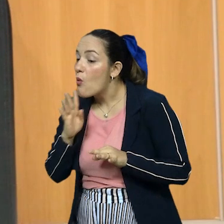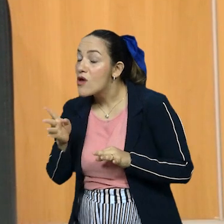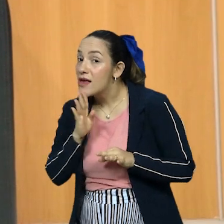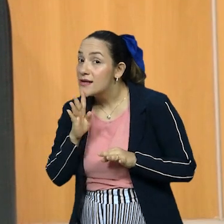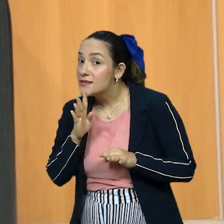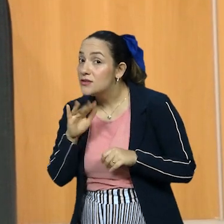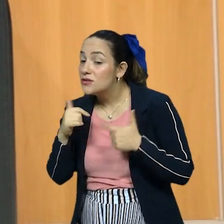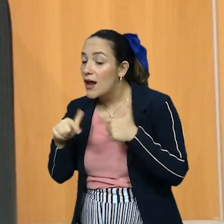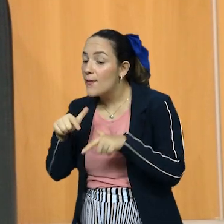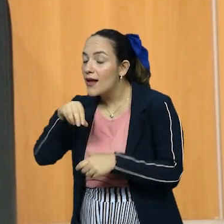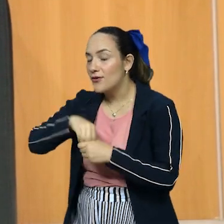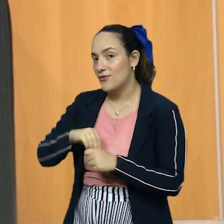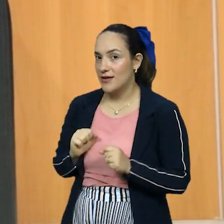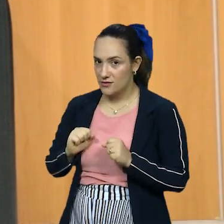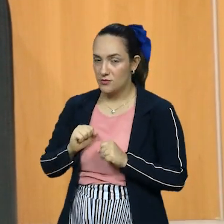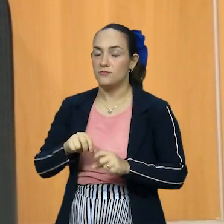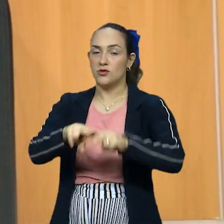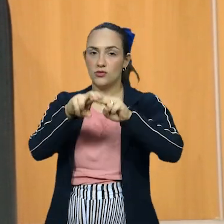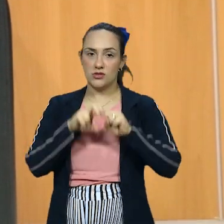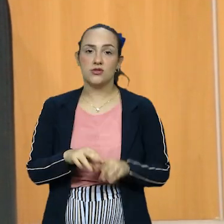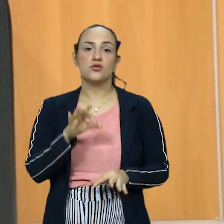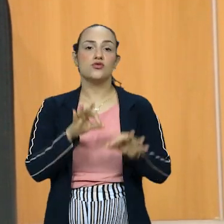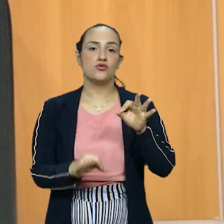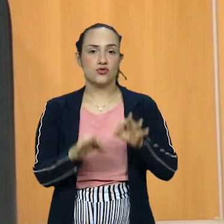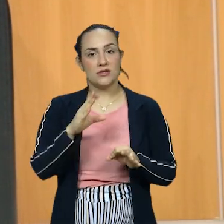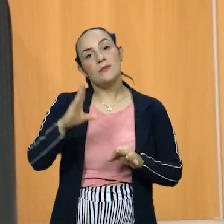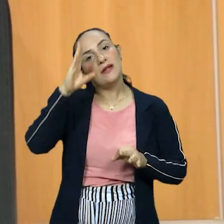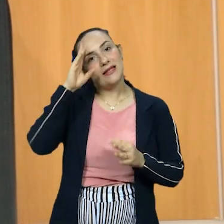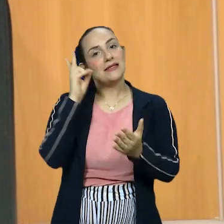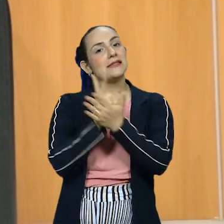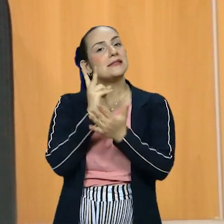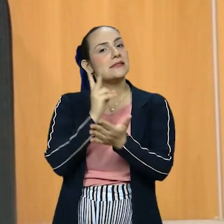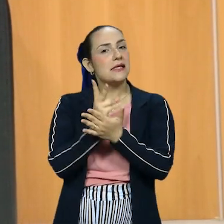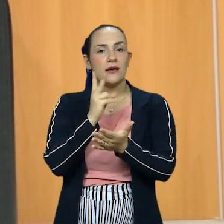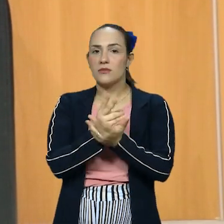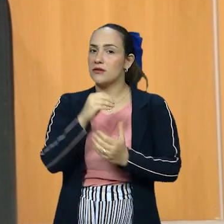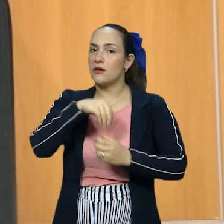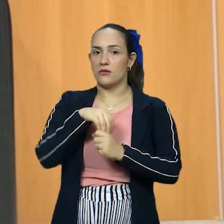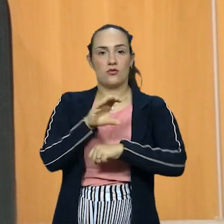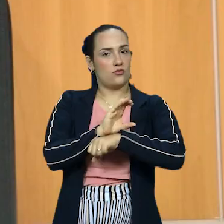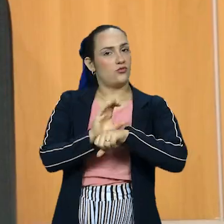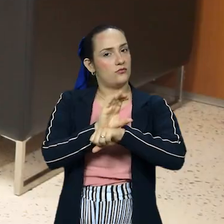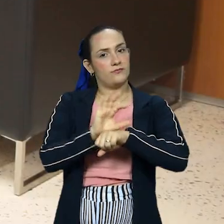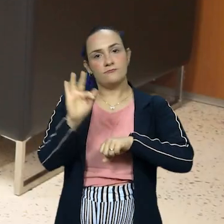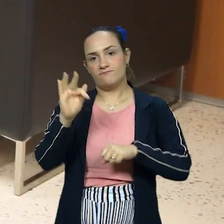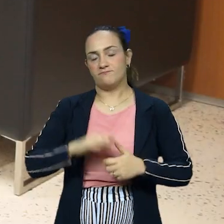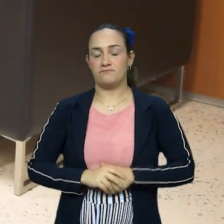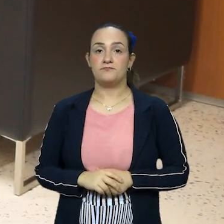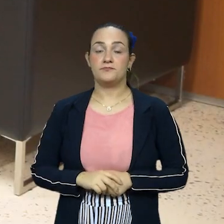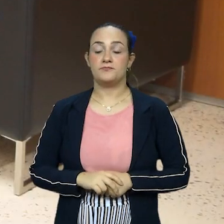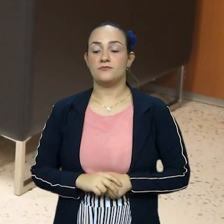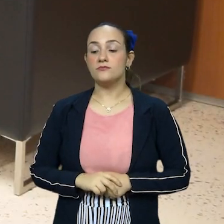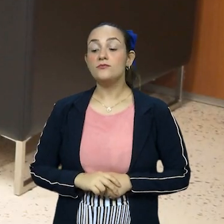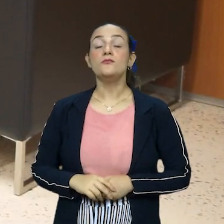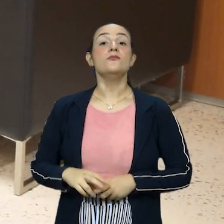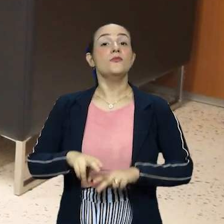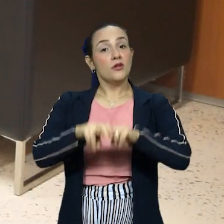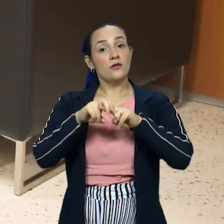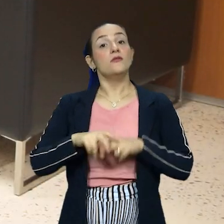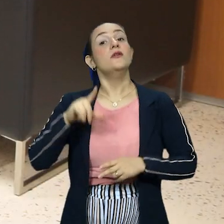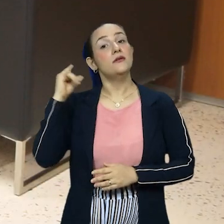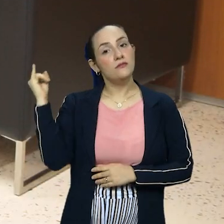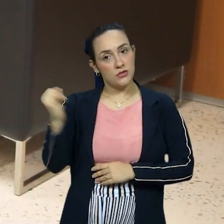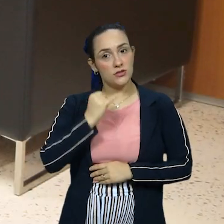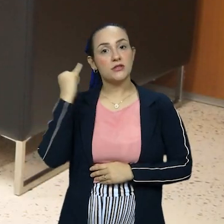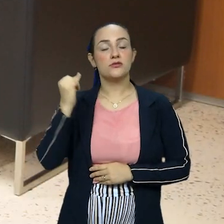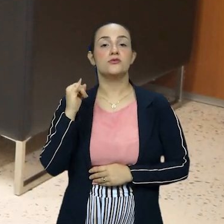a atividade. Então, a Justiça Militar, desde sempre, ela esteve na nossa Constituição. E a